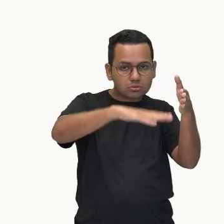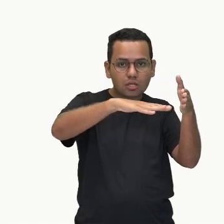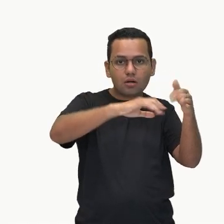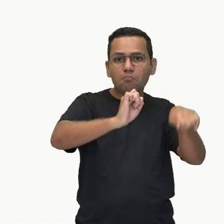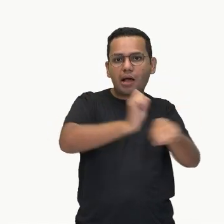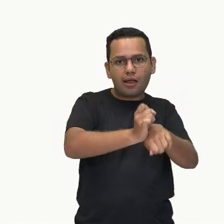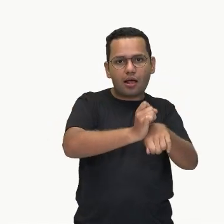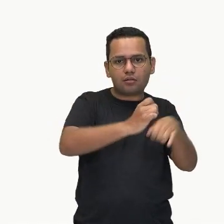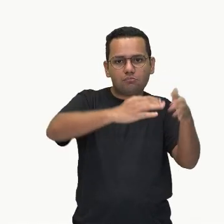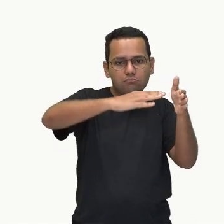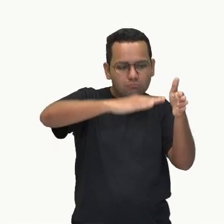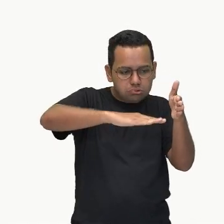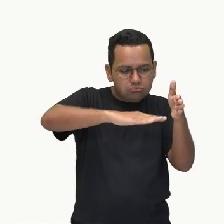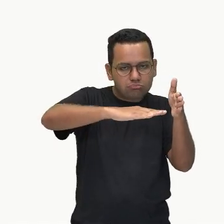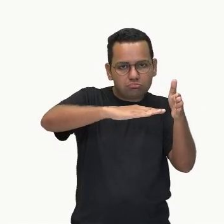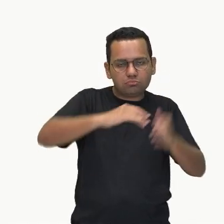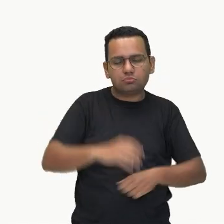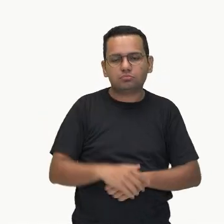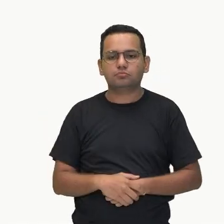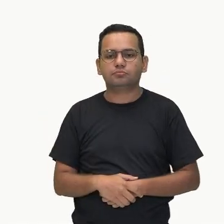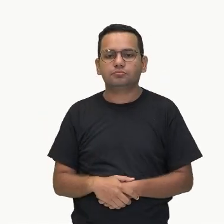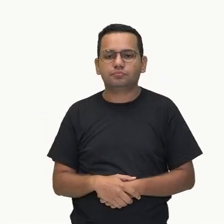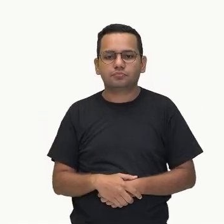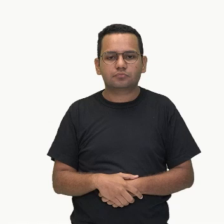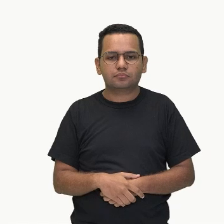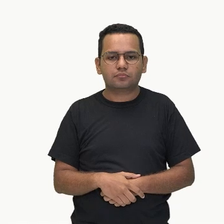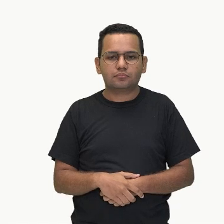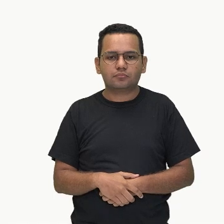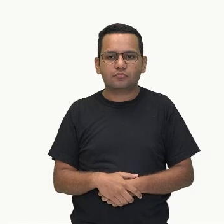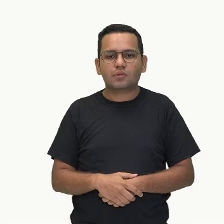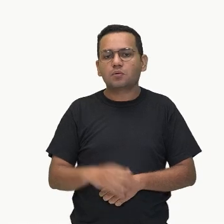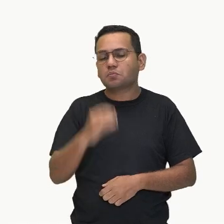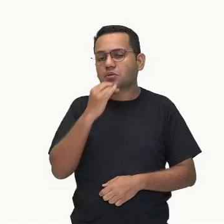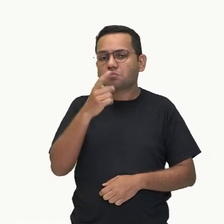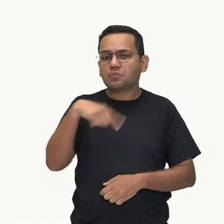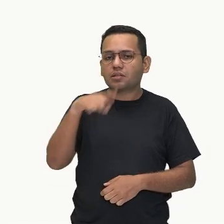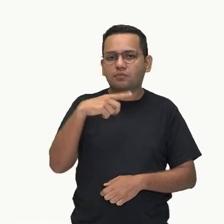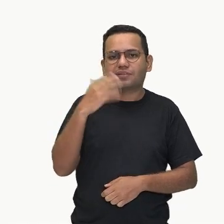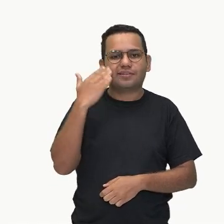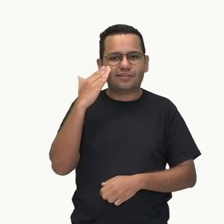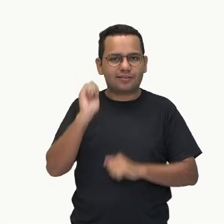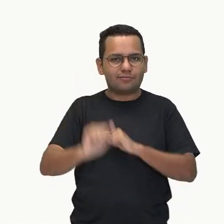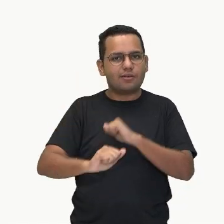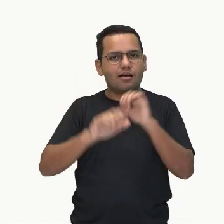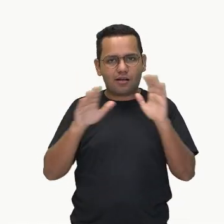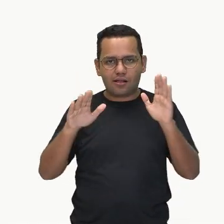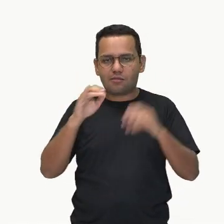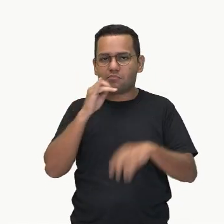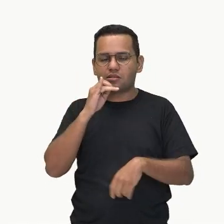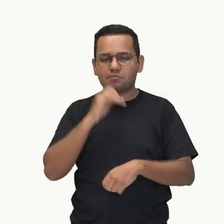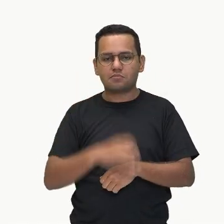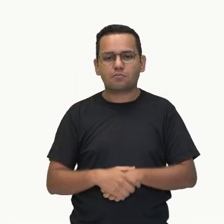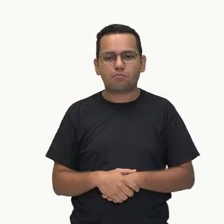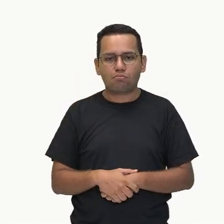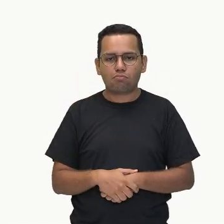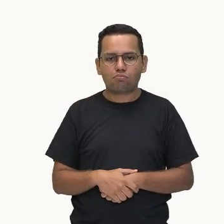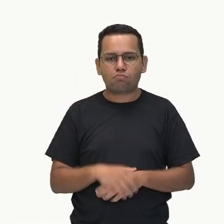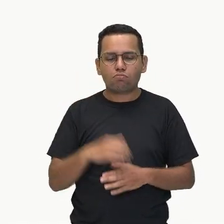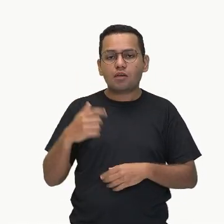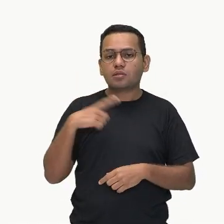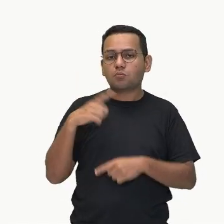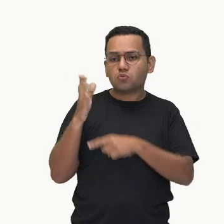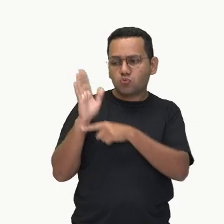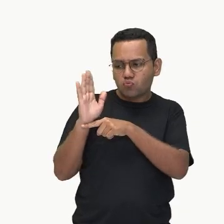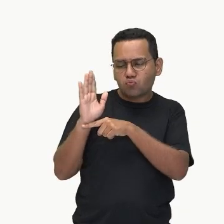na ilustração. Para ficar ainda mais fácil de você compreender esse processo, eu trago um vídeo para essa aula de